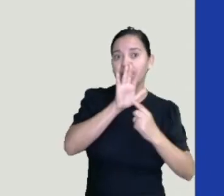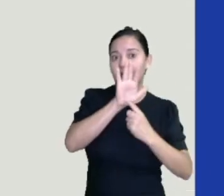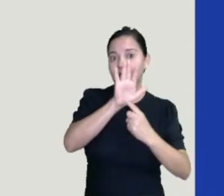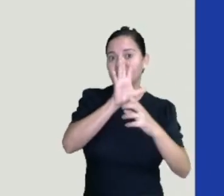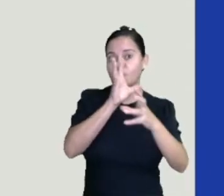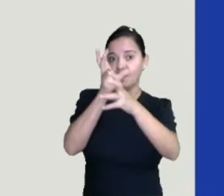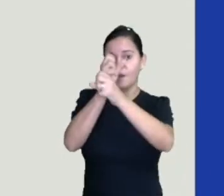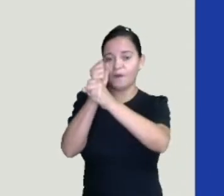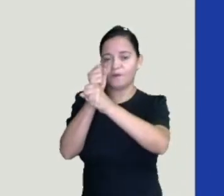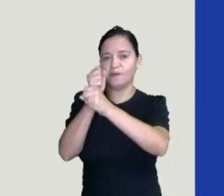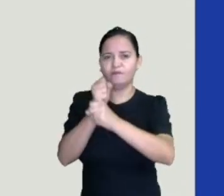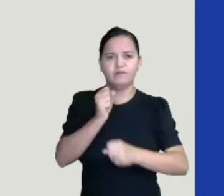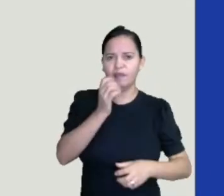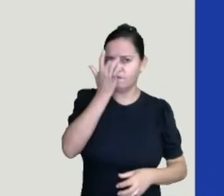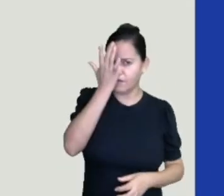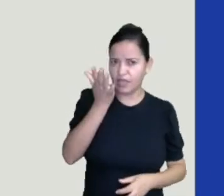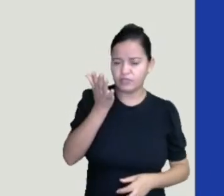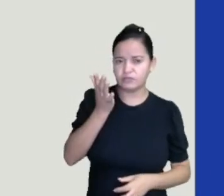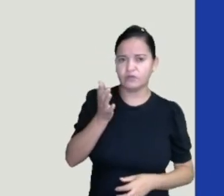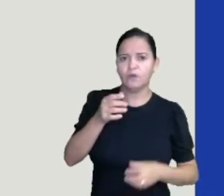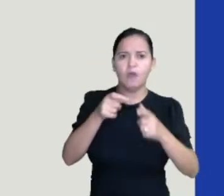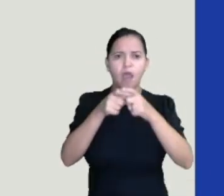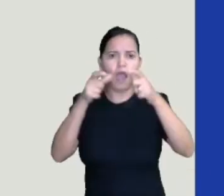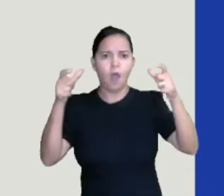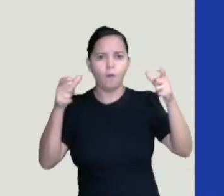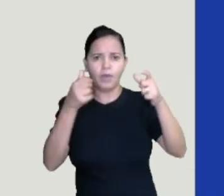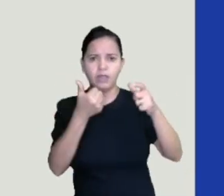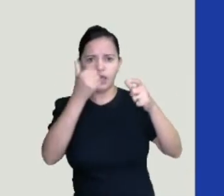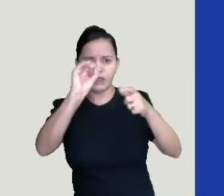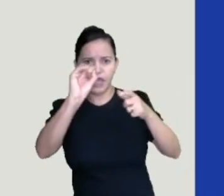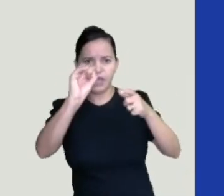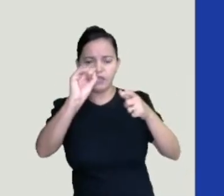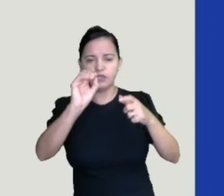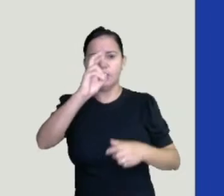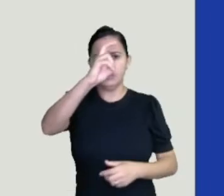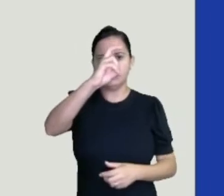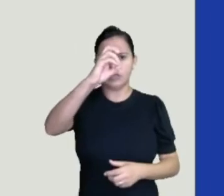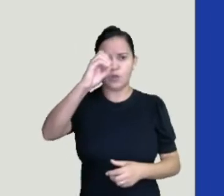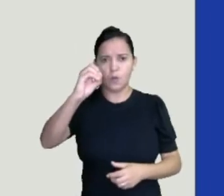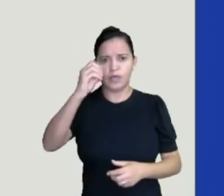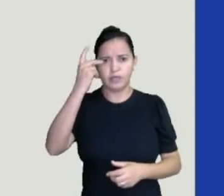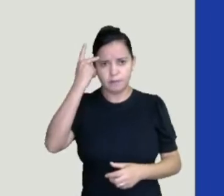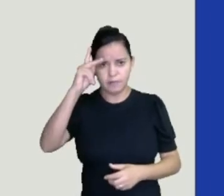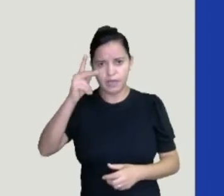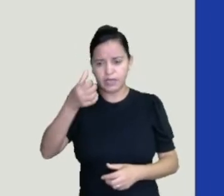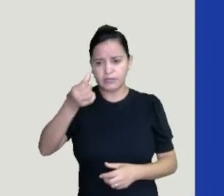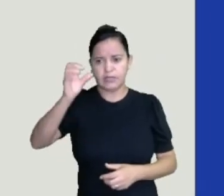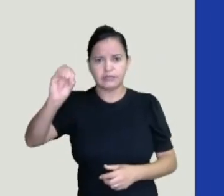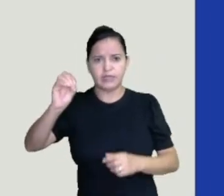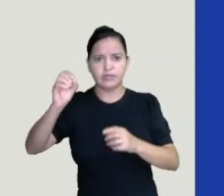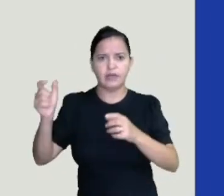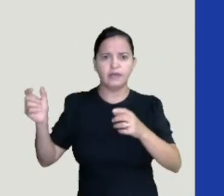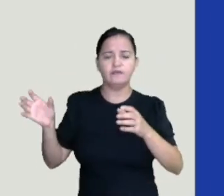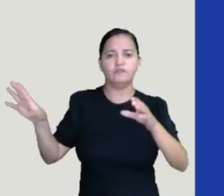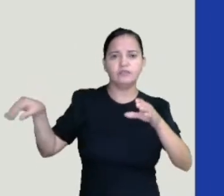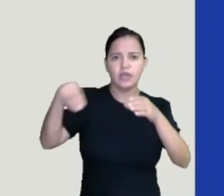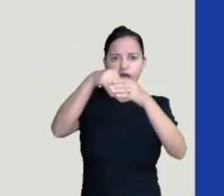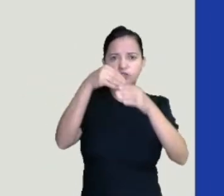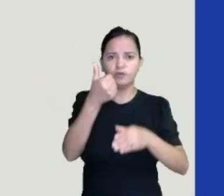para descobrir. É fácil, gente. Só aumenta aí 10, né? De 50 para 60, tá aumentando 10. Não é verdade?